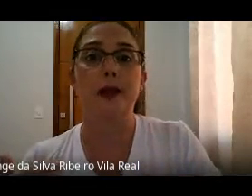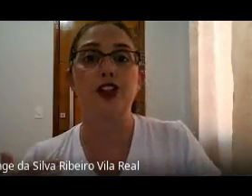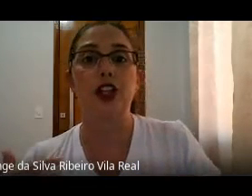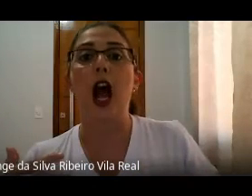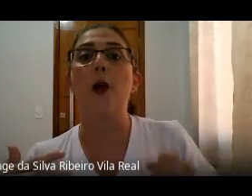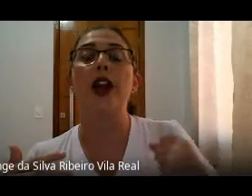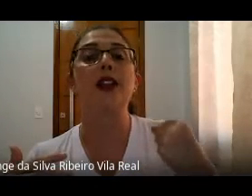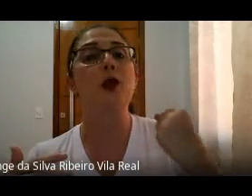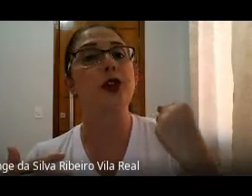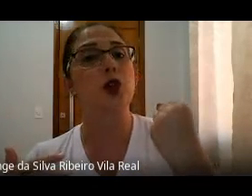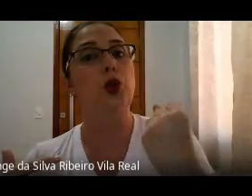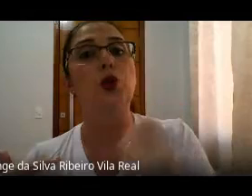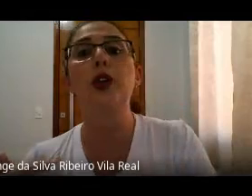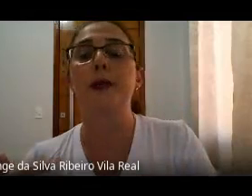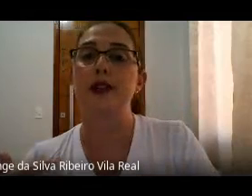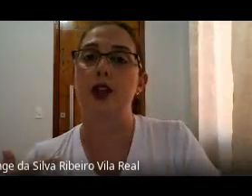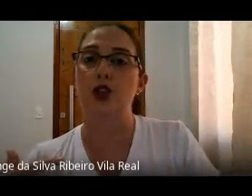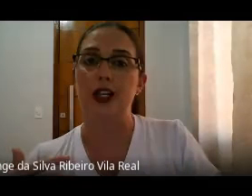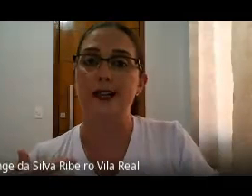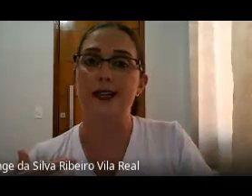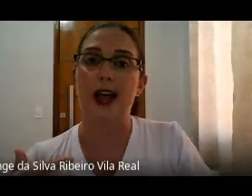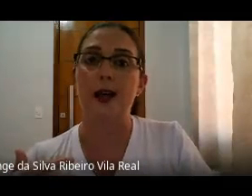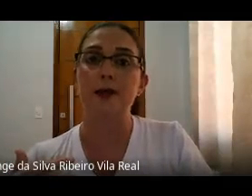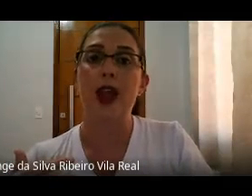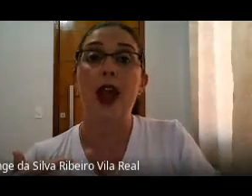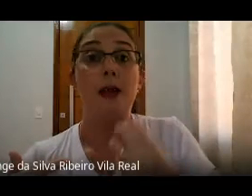estrutura gramatical, ela tem uma estrutura para ser